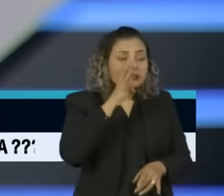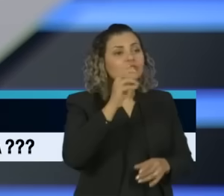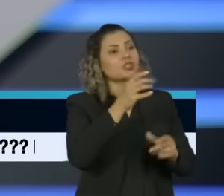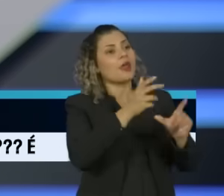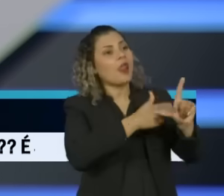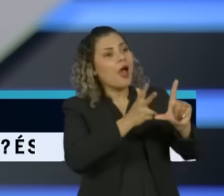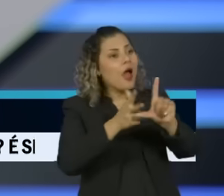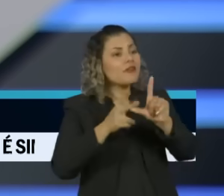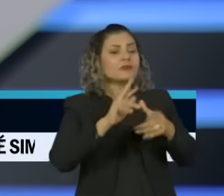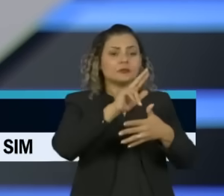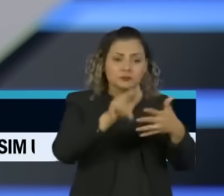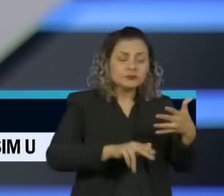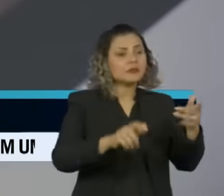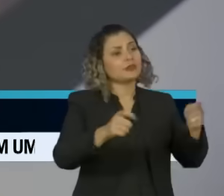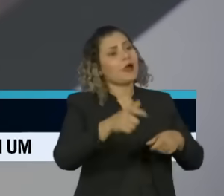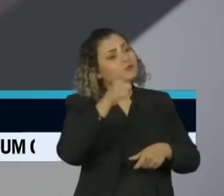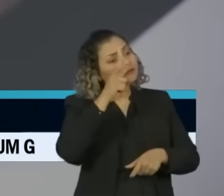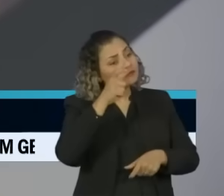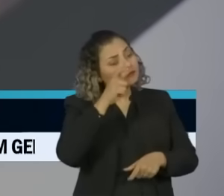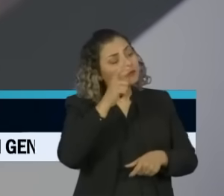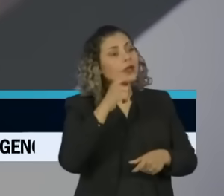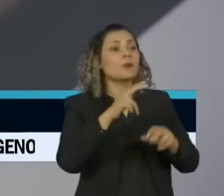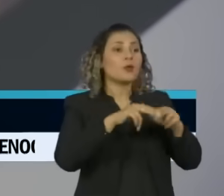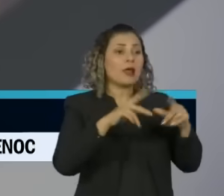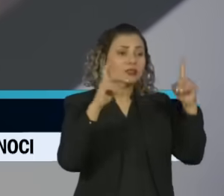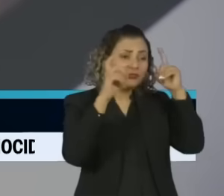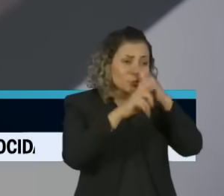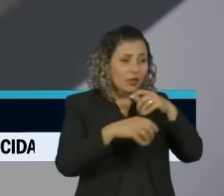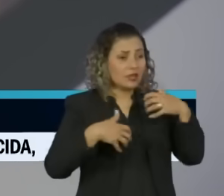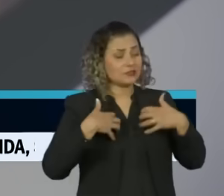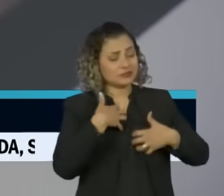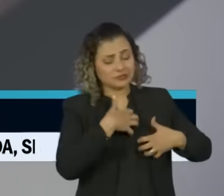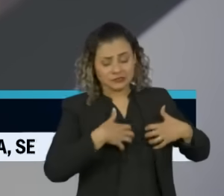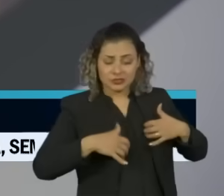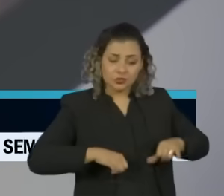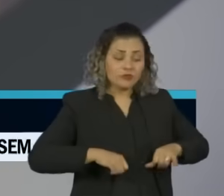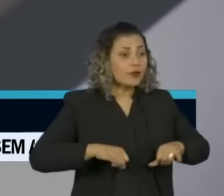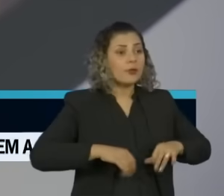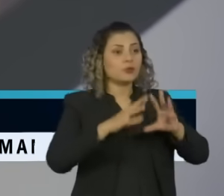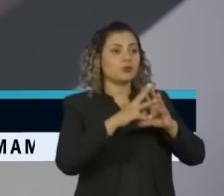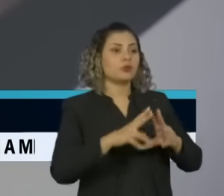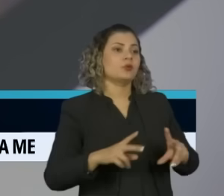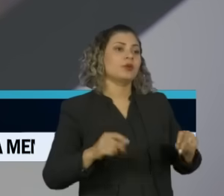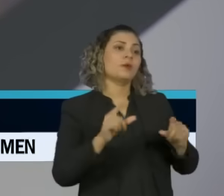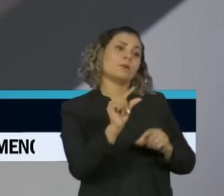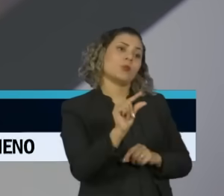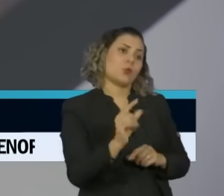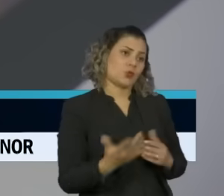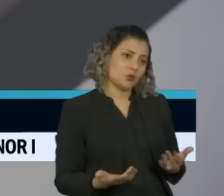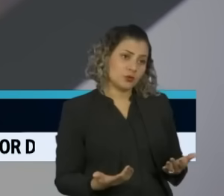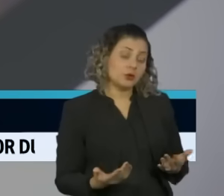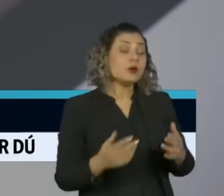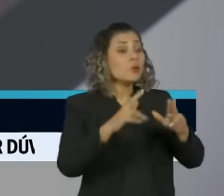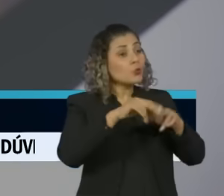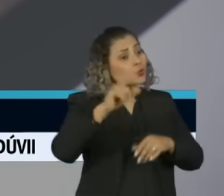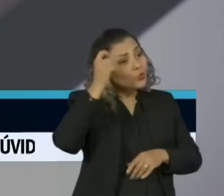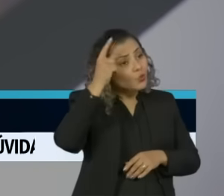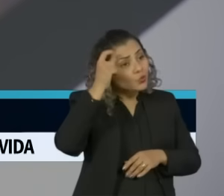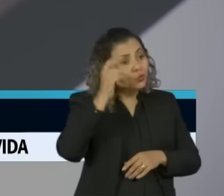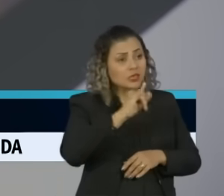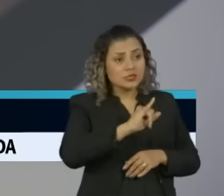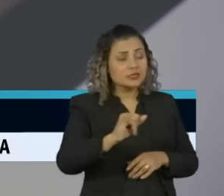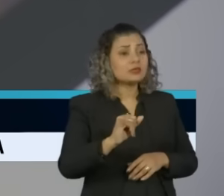nos permitem suportar as dificuldades pelas quais nós passamos por esse isolamento. E o problema da cultura é que se você